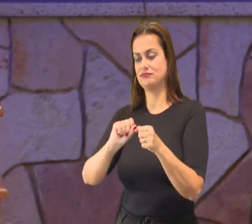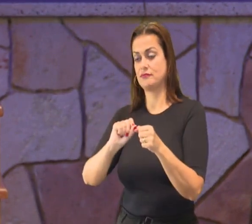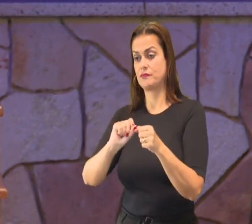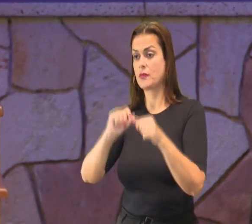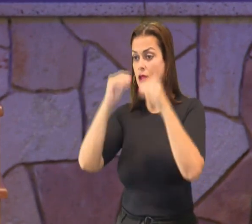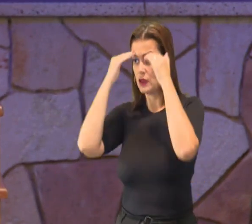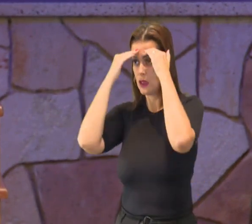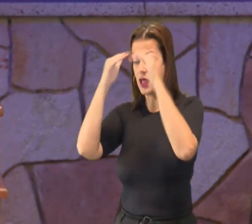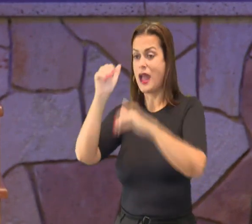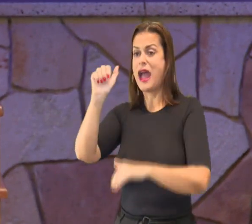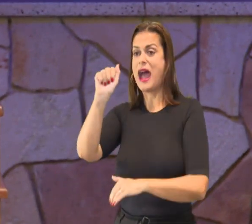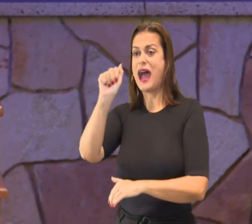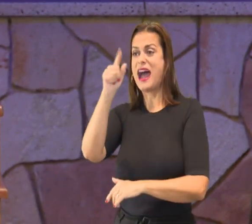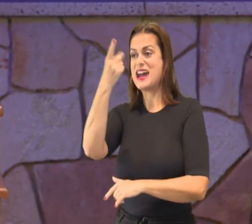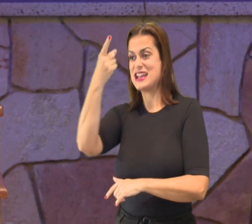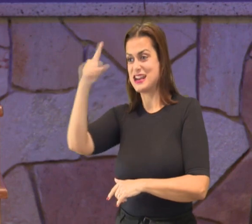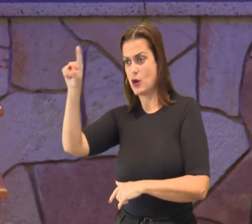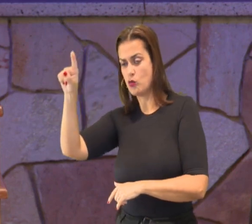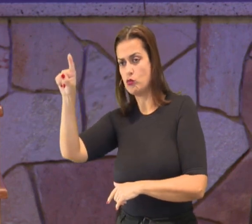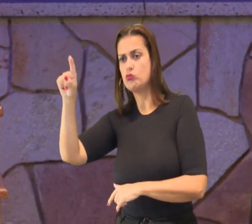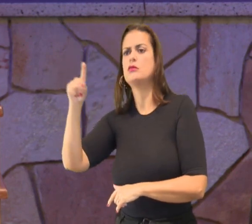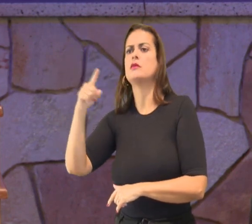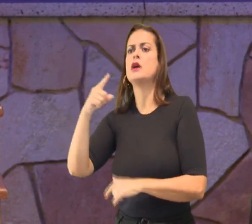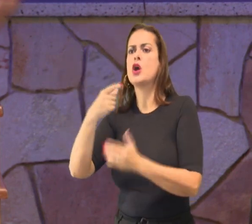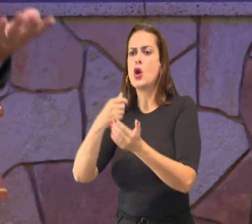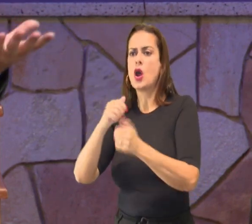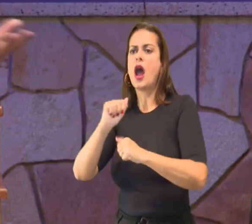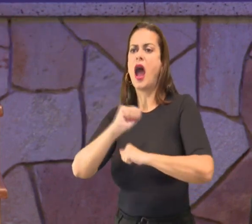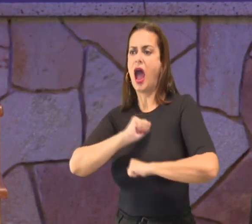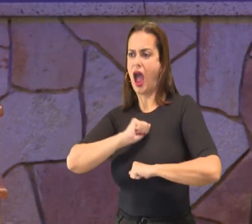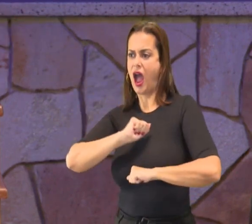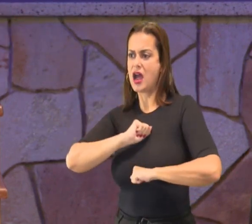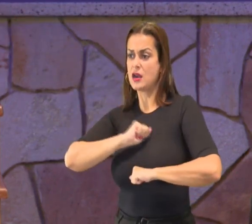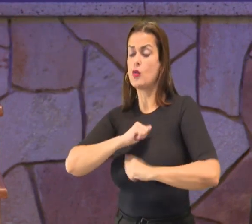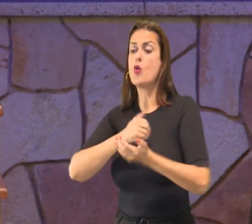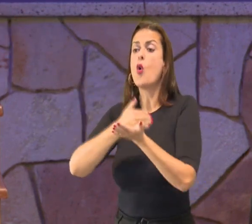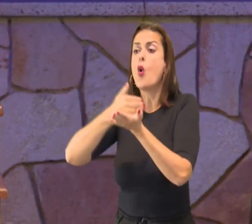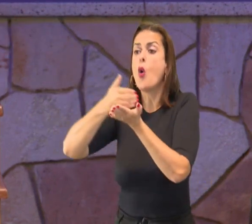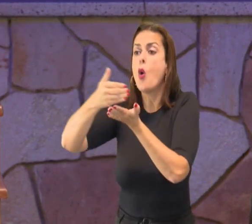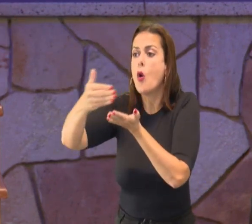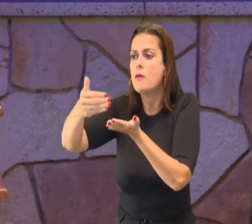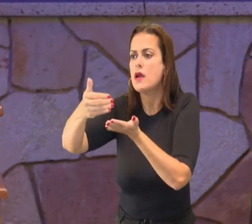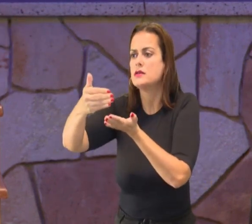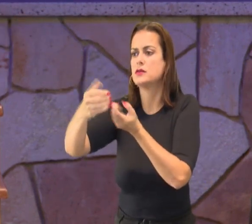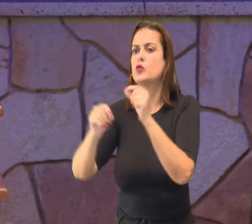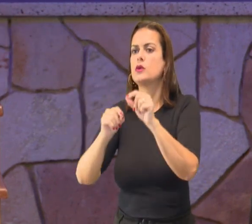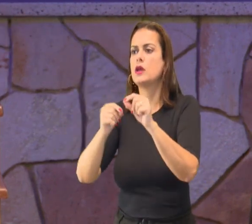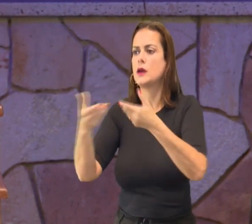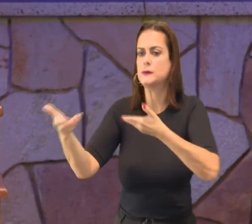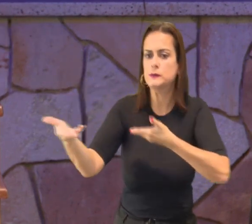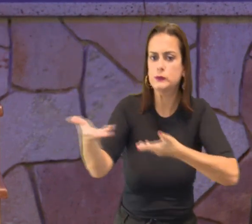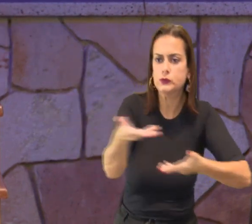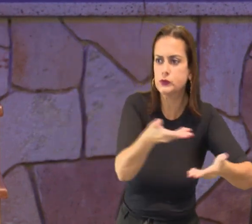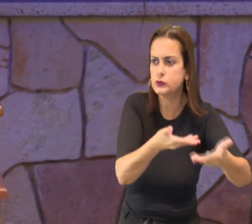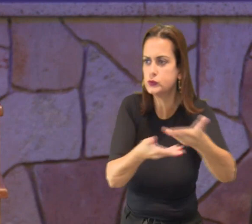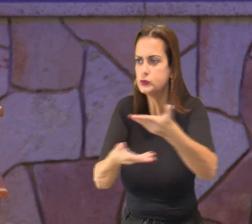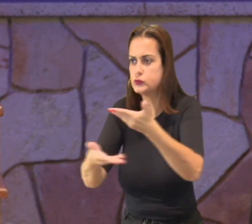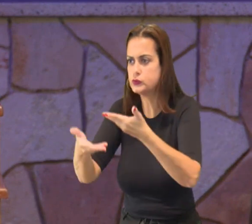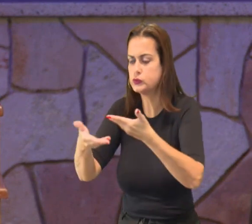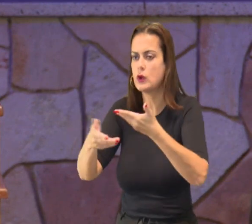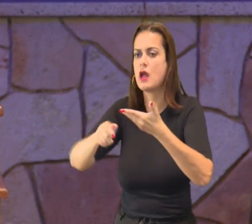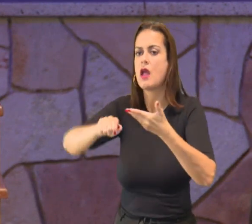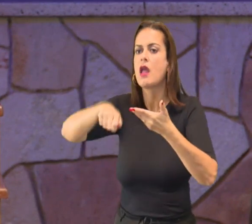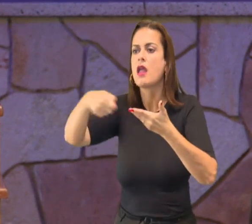Então, Arão é o iniciador, juntamente com Moisés, uma espécie de intermediador, aquele que